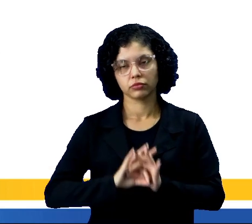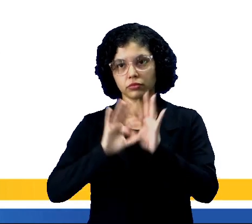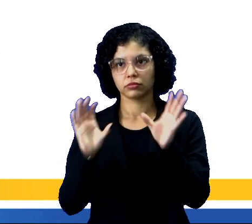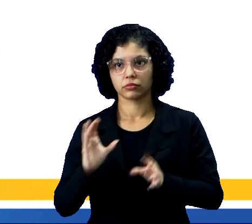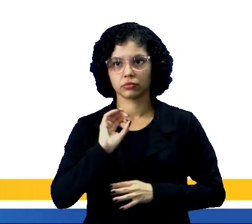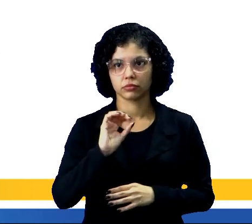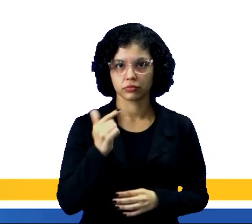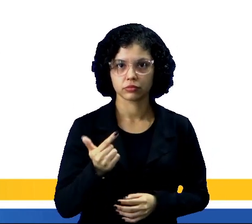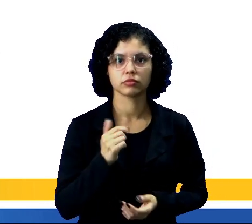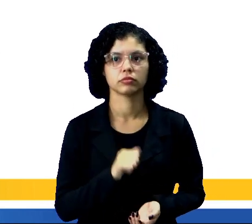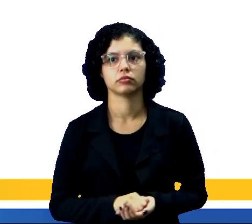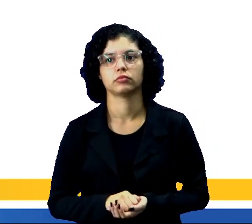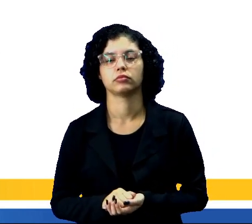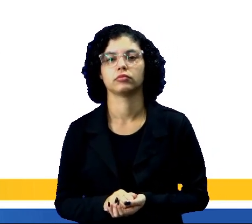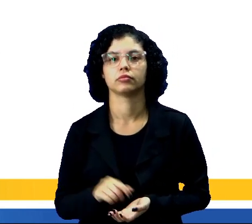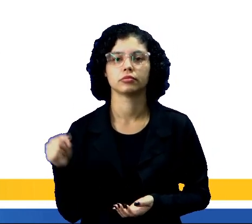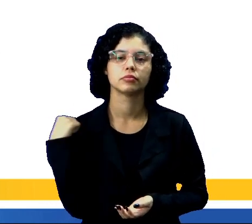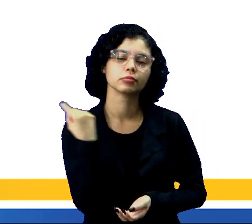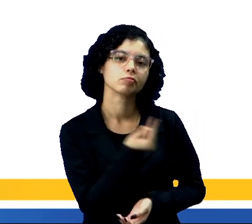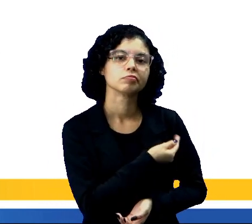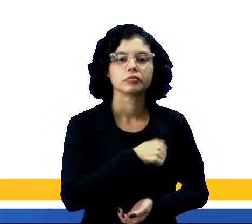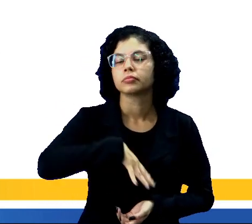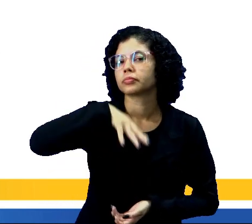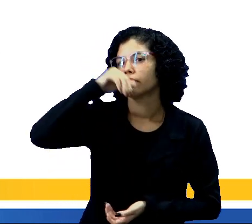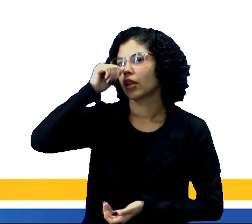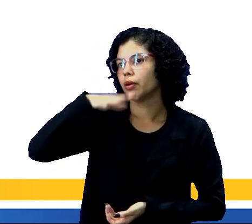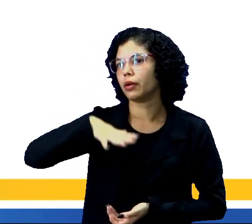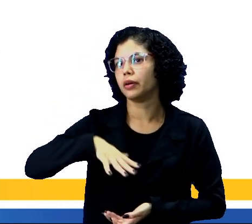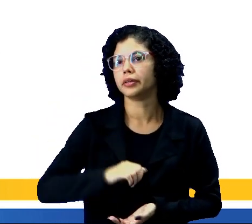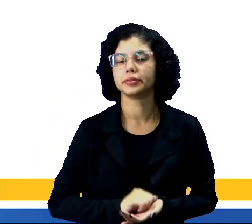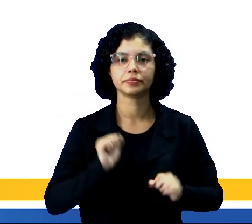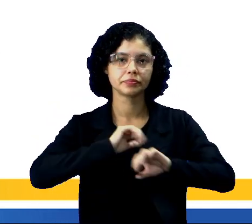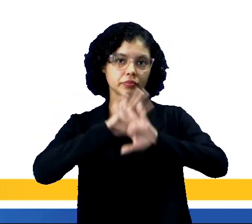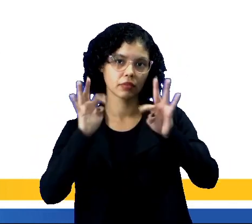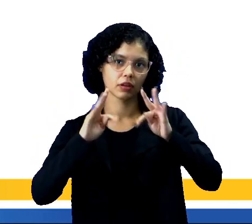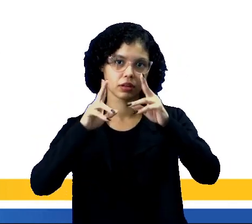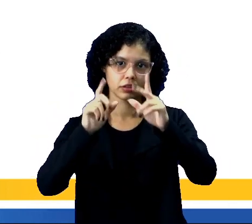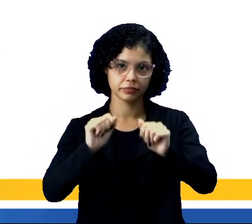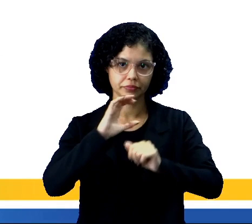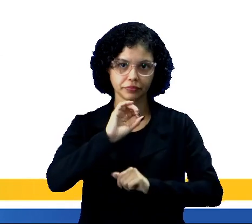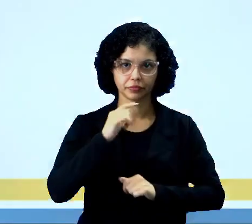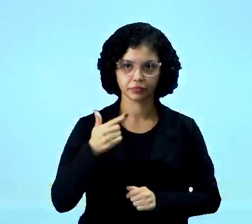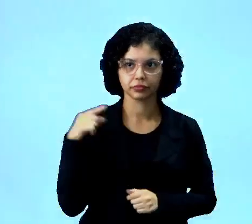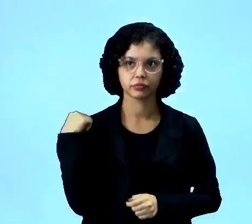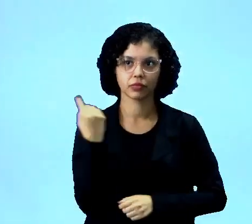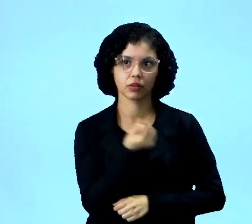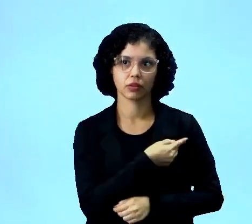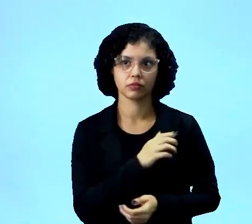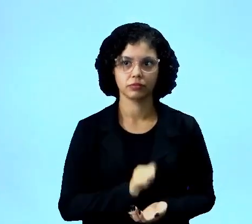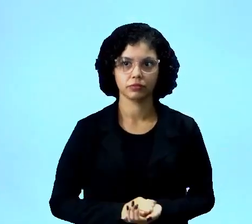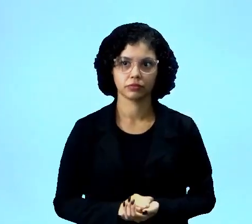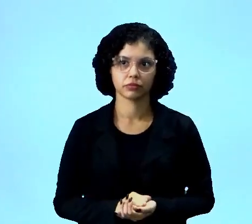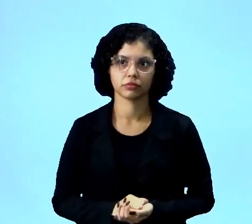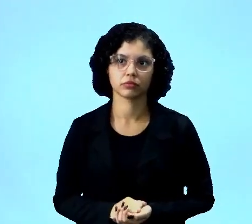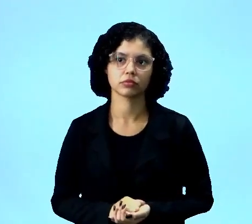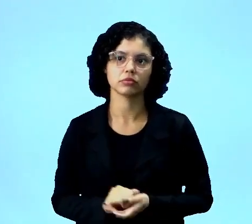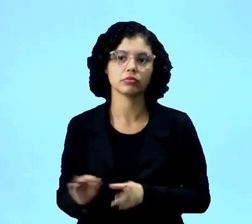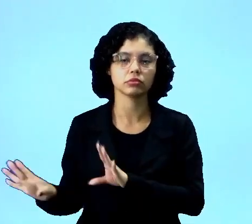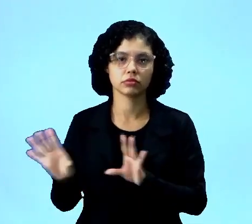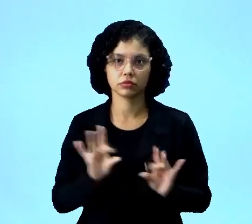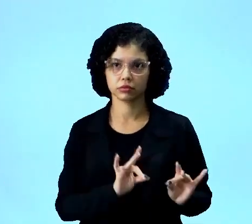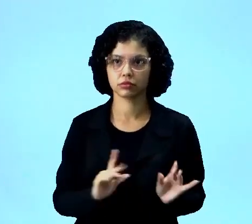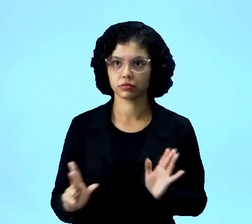o oxigênio, que é esse oxigênio que nós respiramos. É claro que todo o oxigênio que nós respiramos, pessoal, não